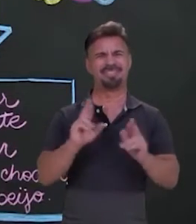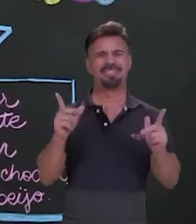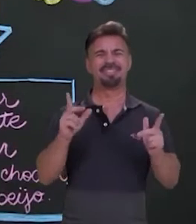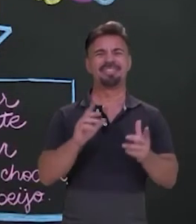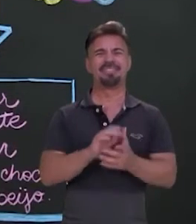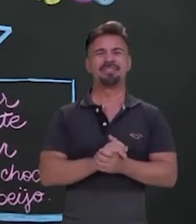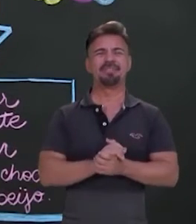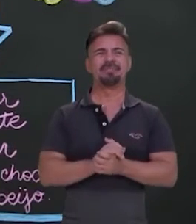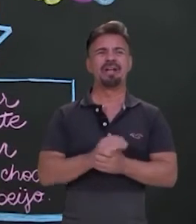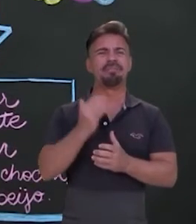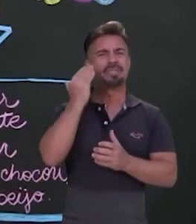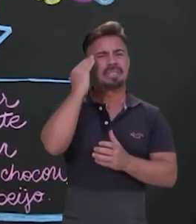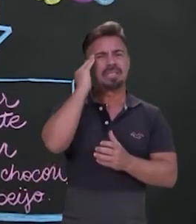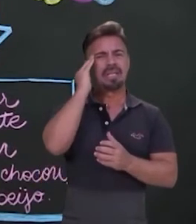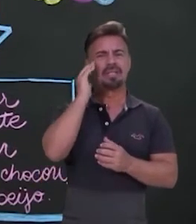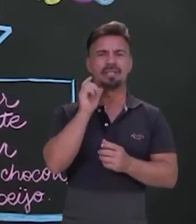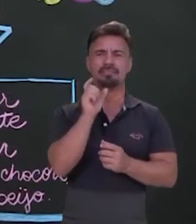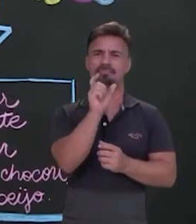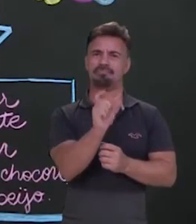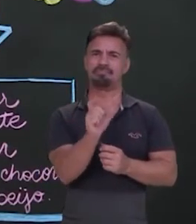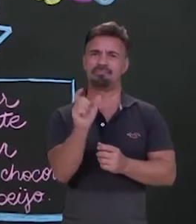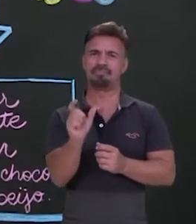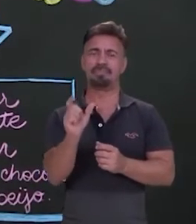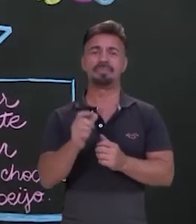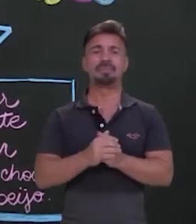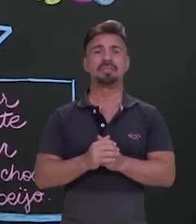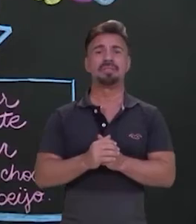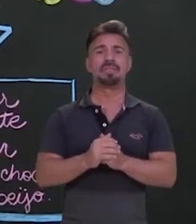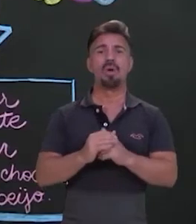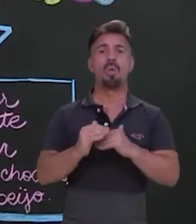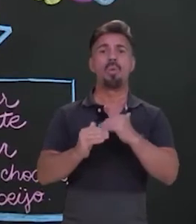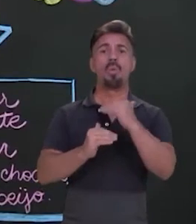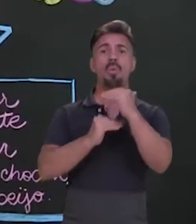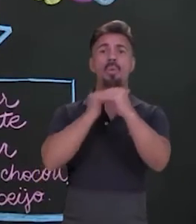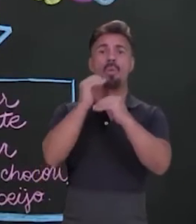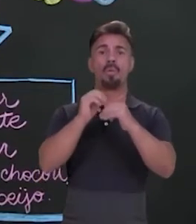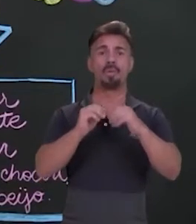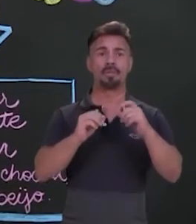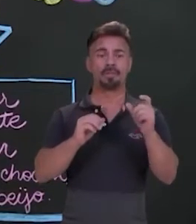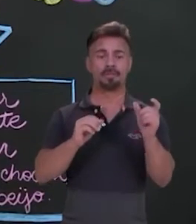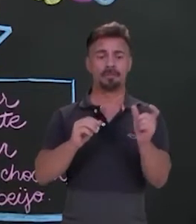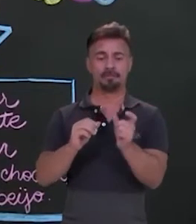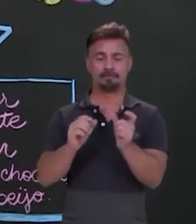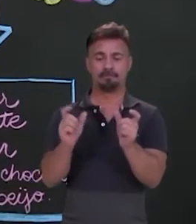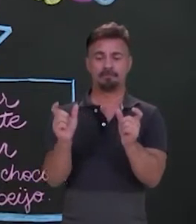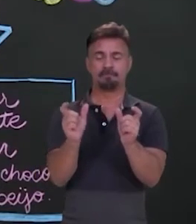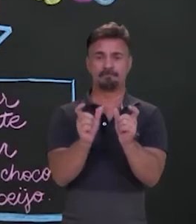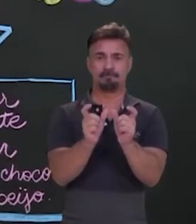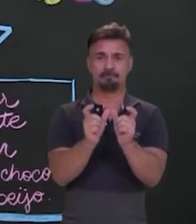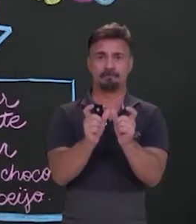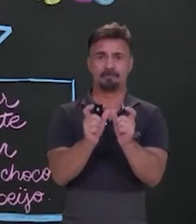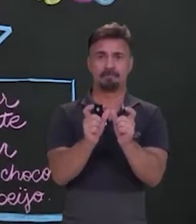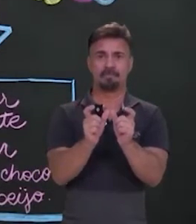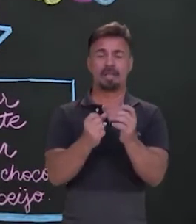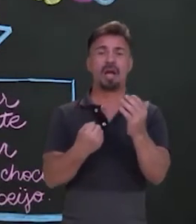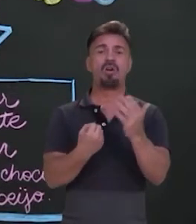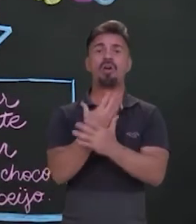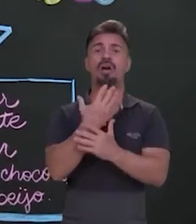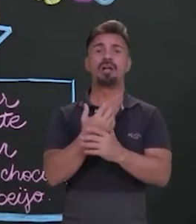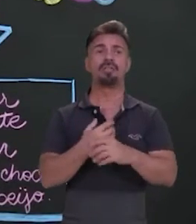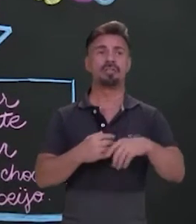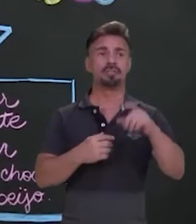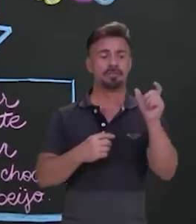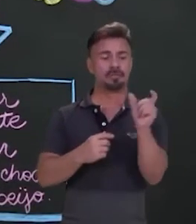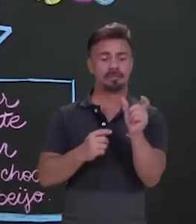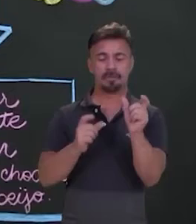estranhos, então vamos entender cada um deles. O processo de aglutinação acontece quando duas palavras,